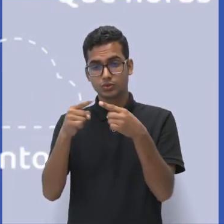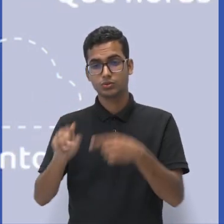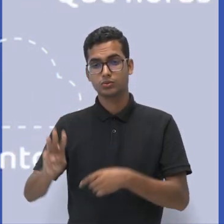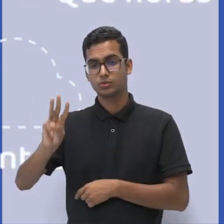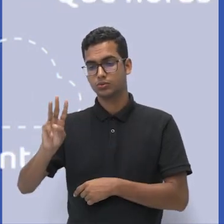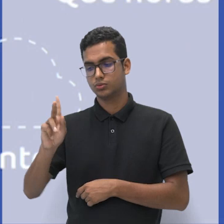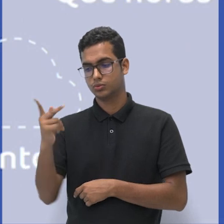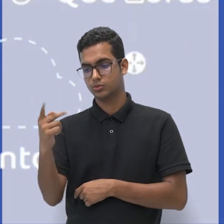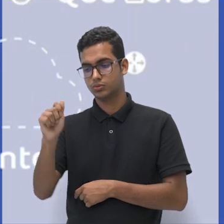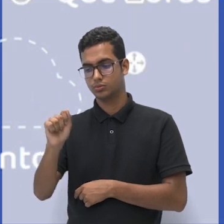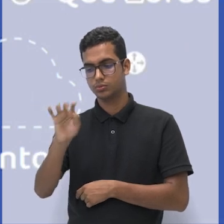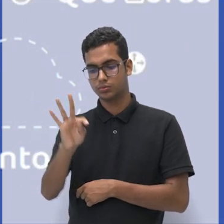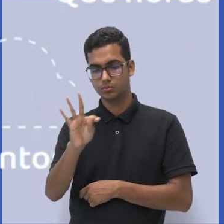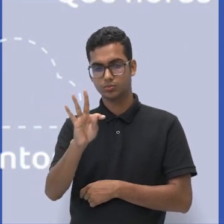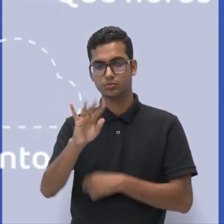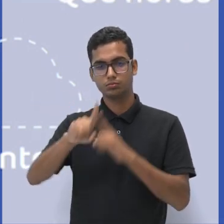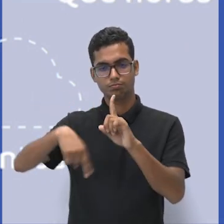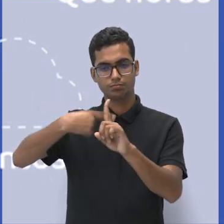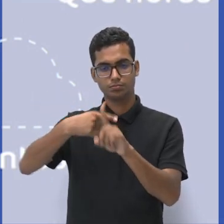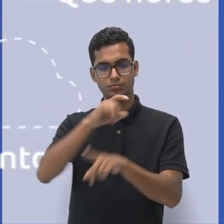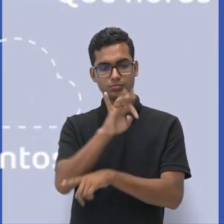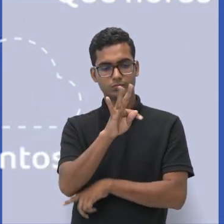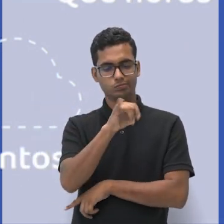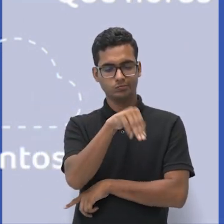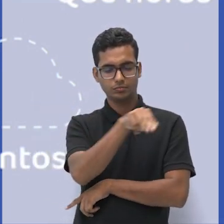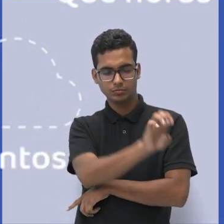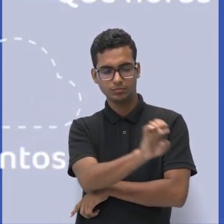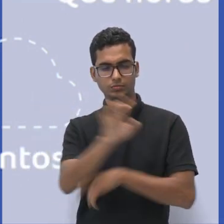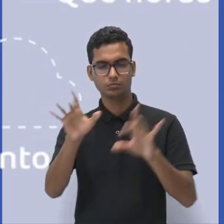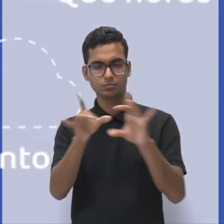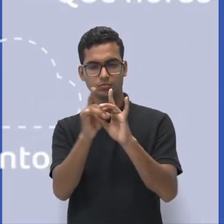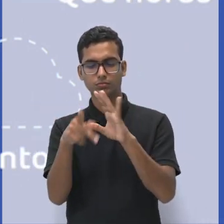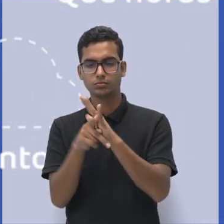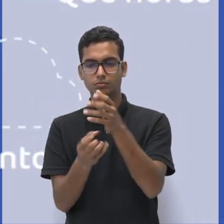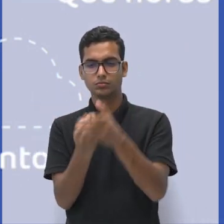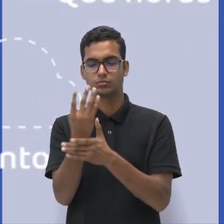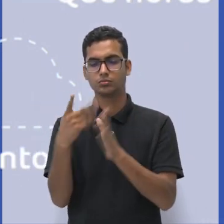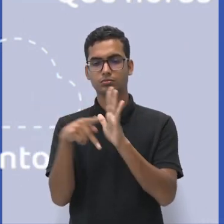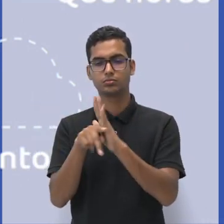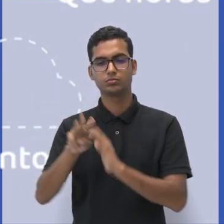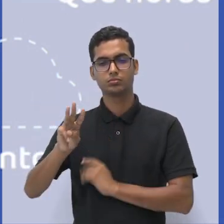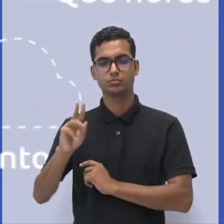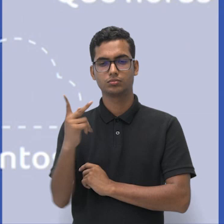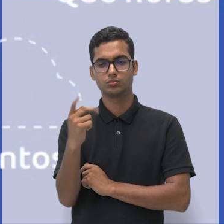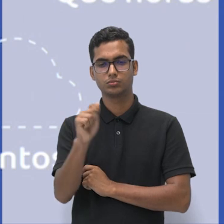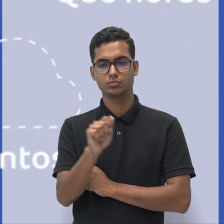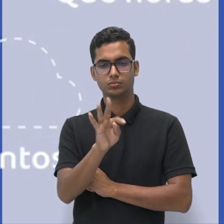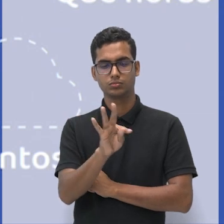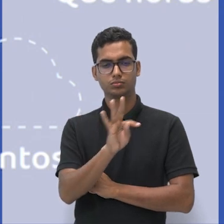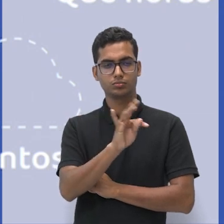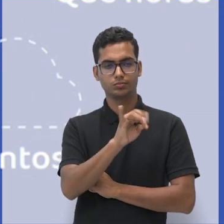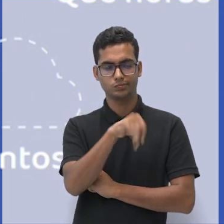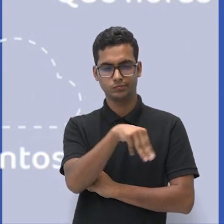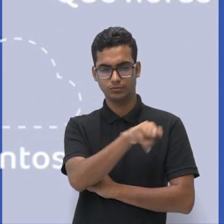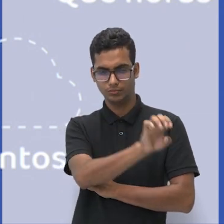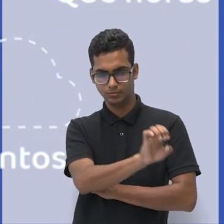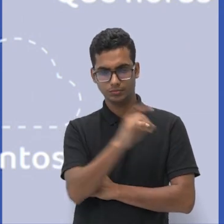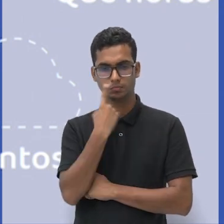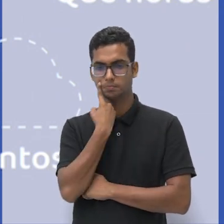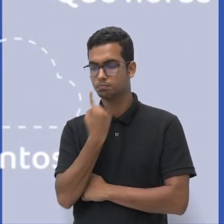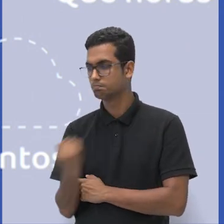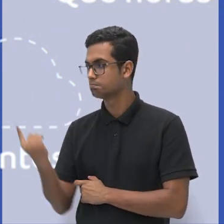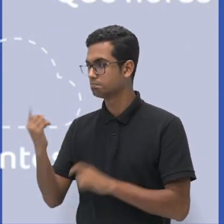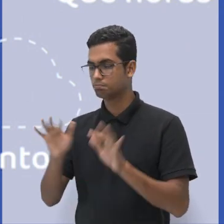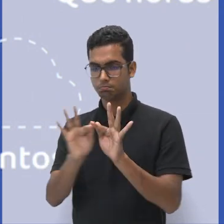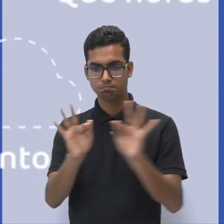what mais a palavra time, certo? E aí, para perguntar as horas, eu vou precisar dessas